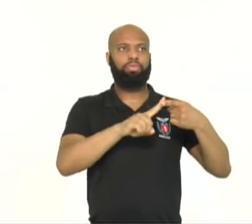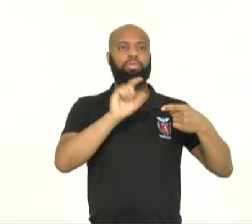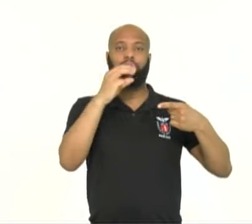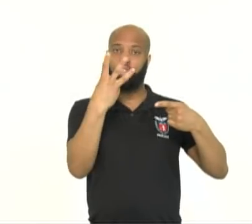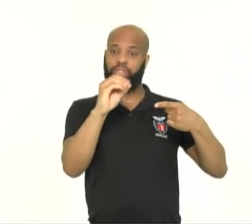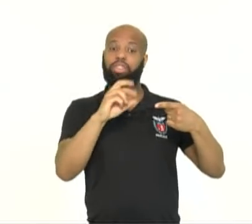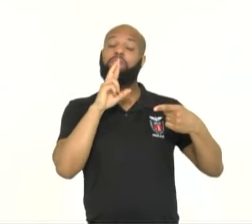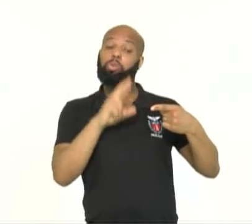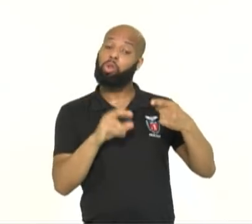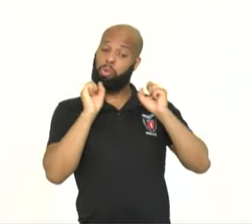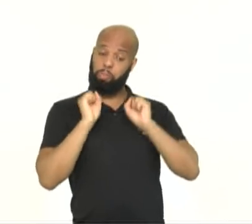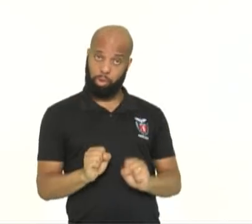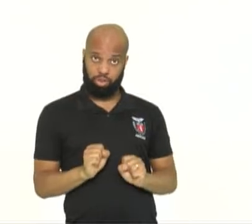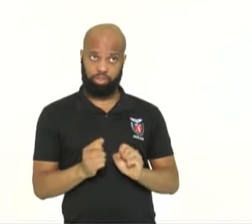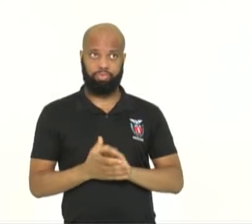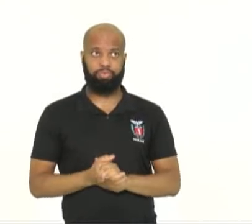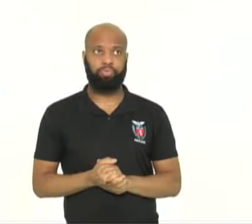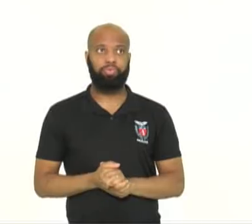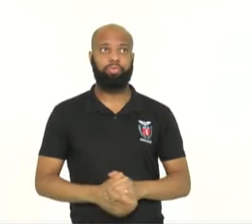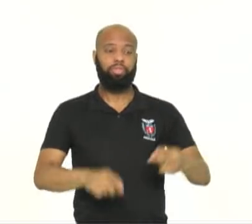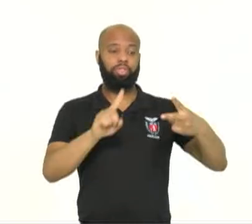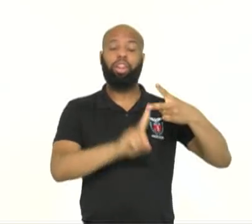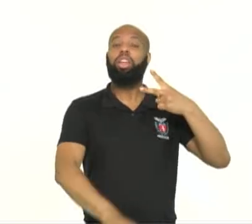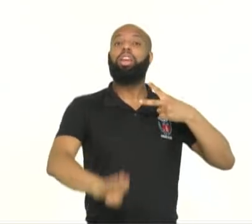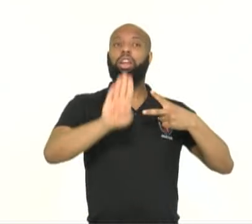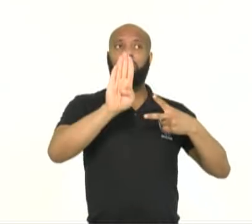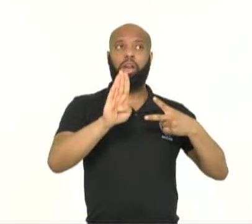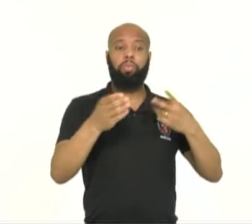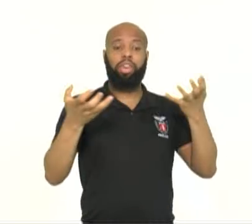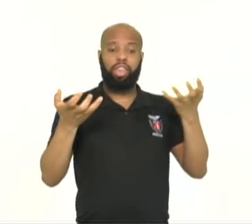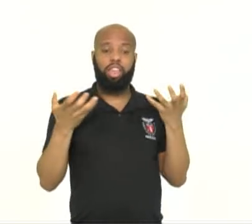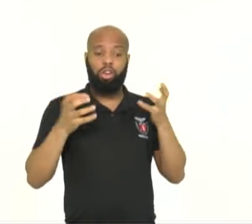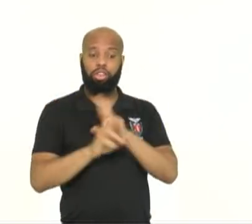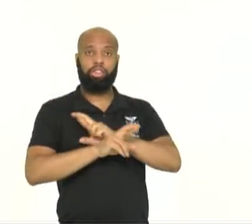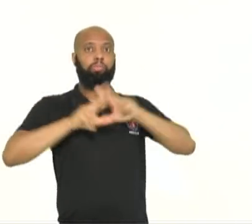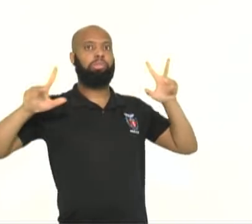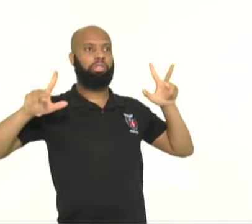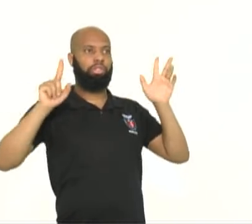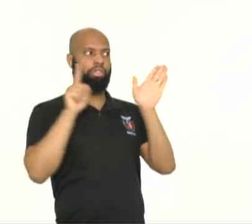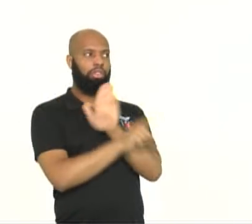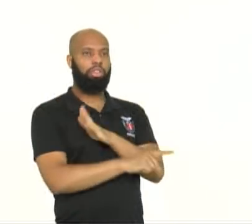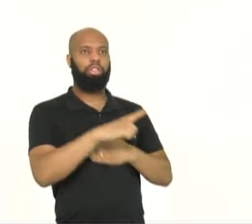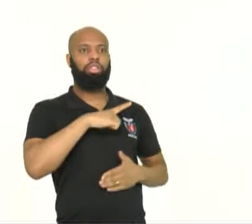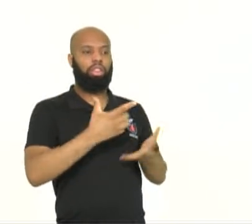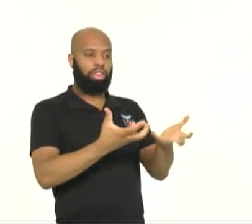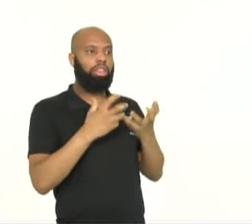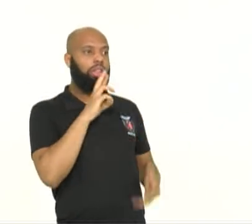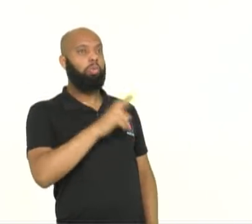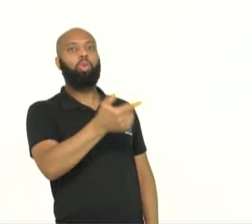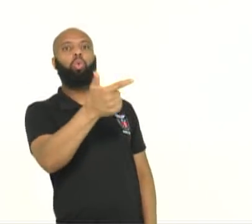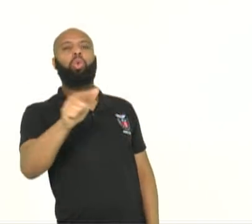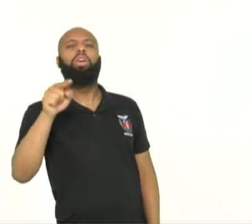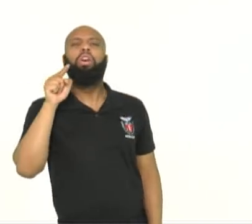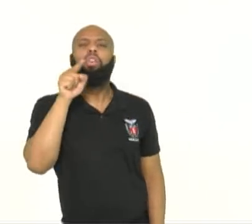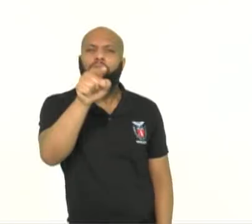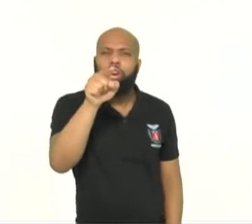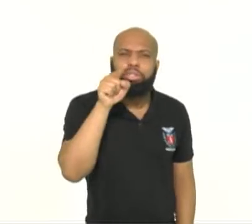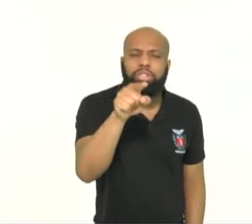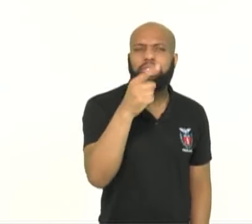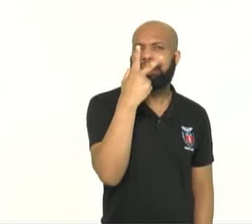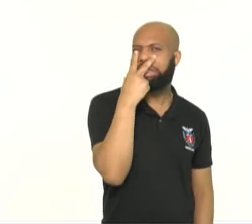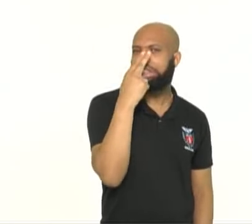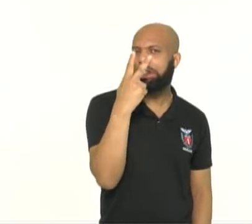30 resultados possíveis. A letra B já é um pouquinho mais diferente. Ela pergunta assim: você